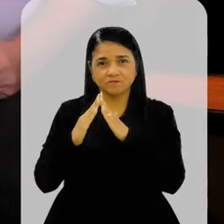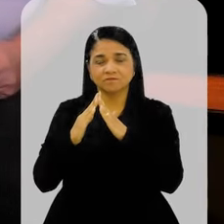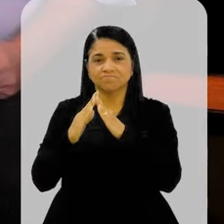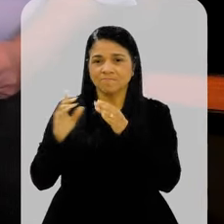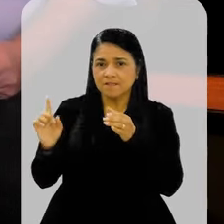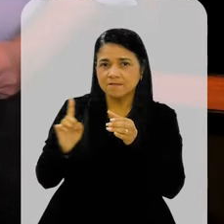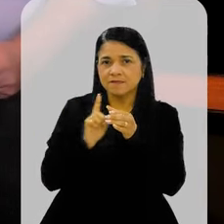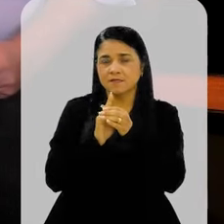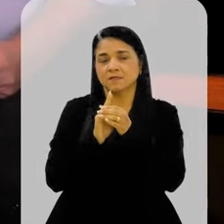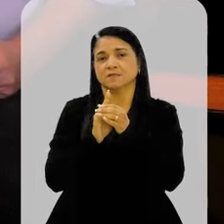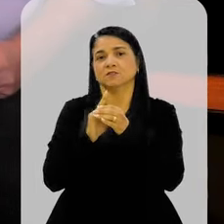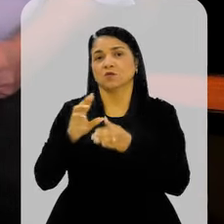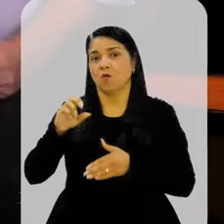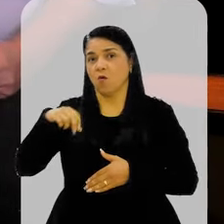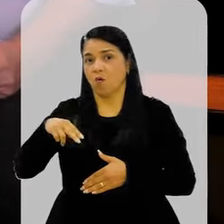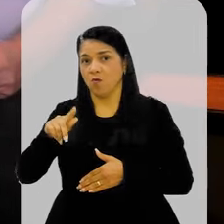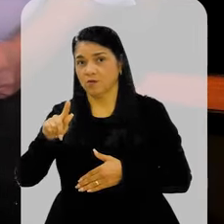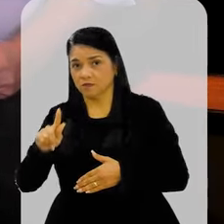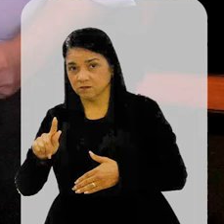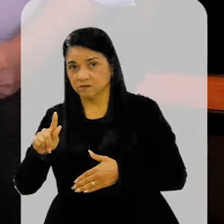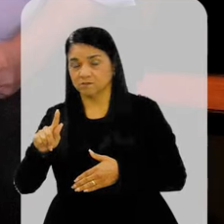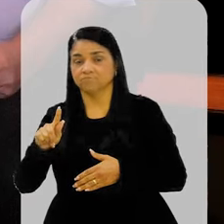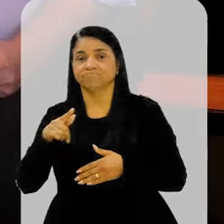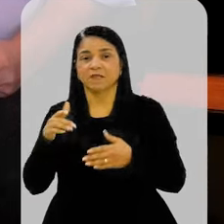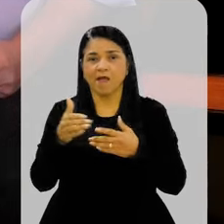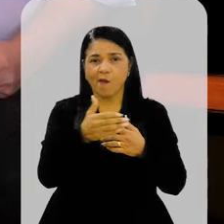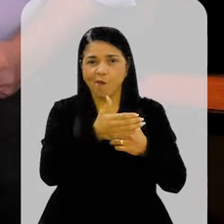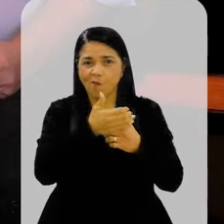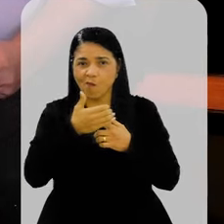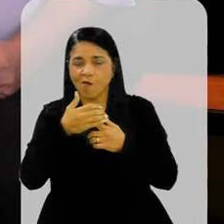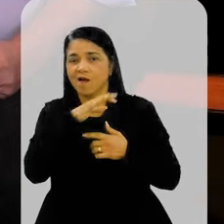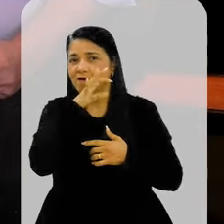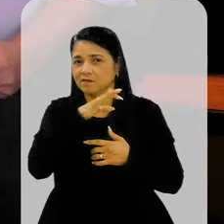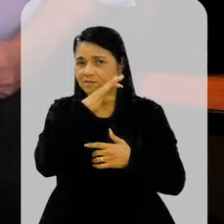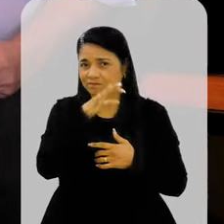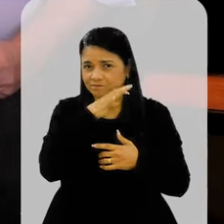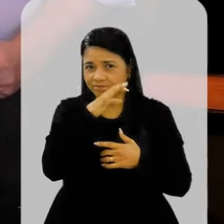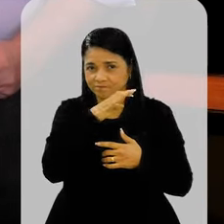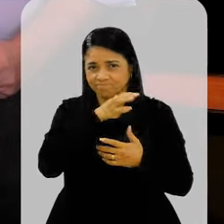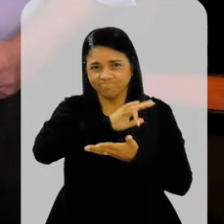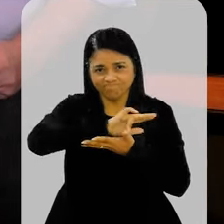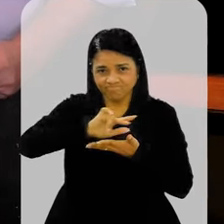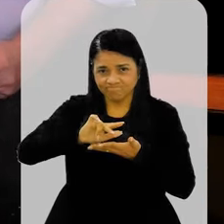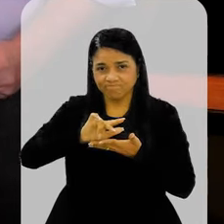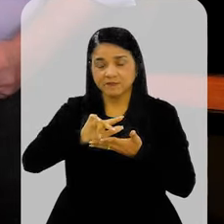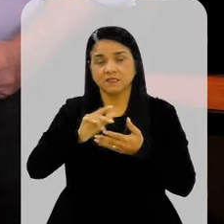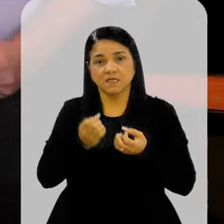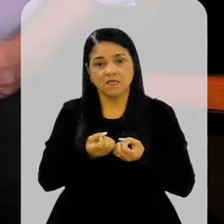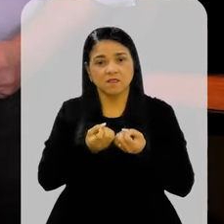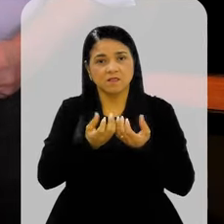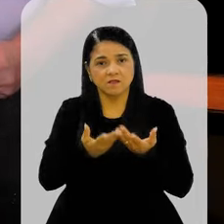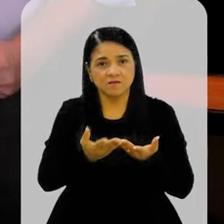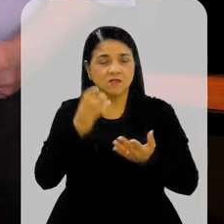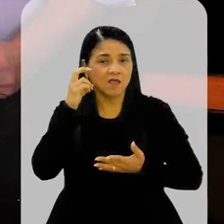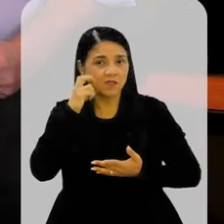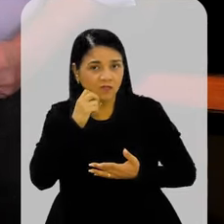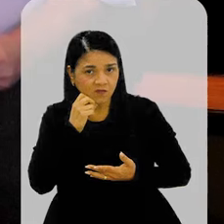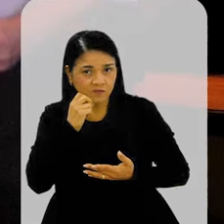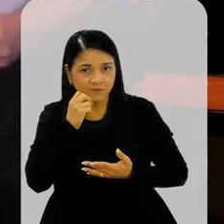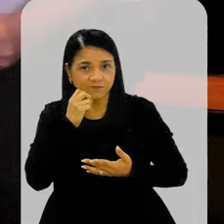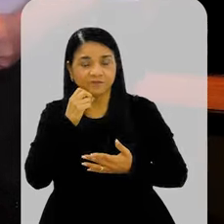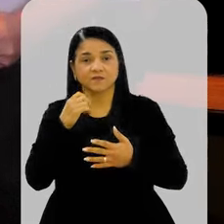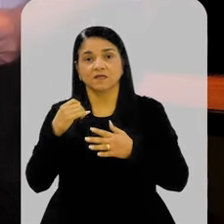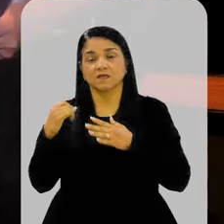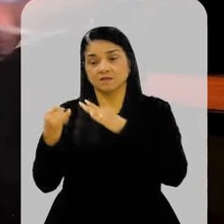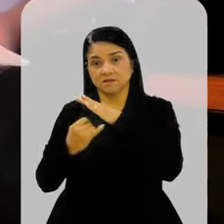e integrantes de organizações não governamentais acolheram esses animais e muitos estão disponíveis para adoção.